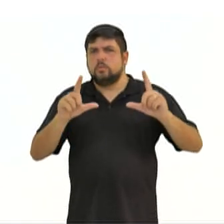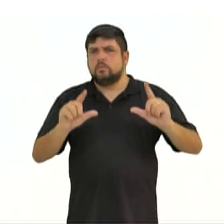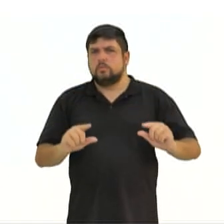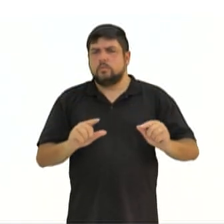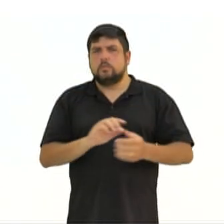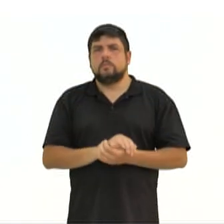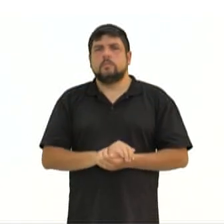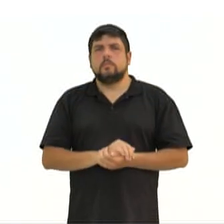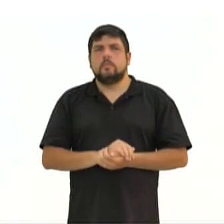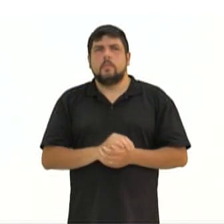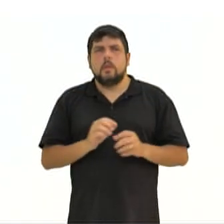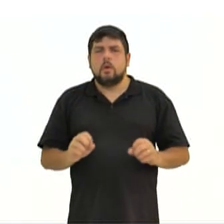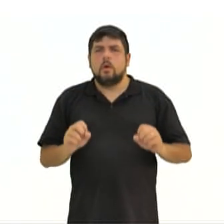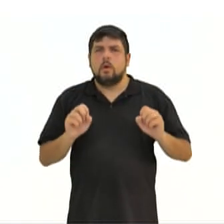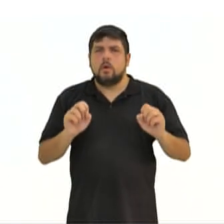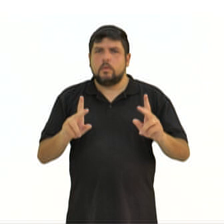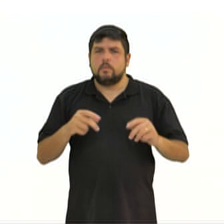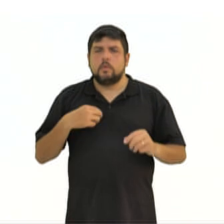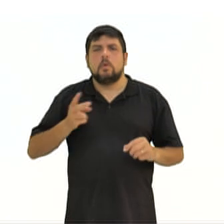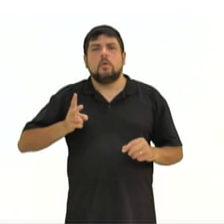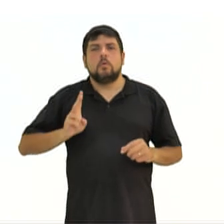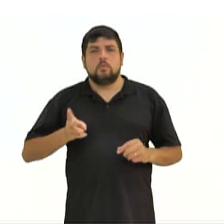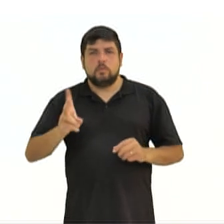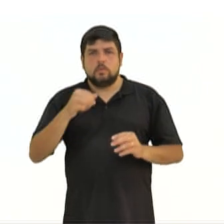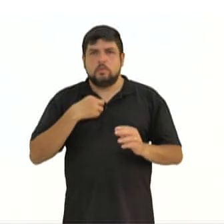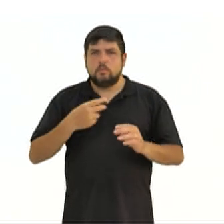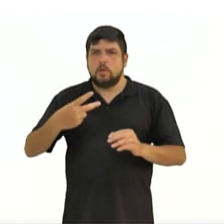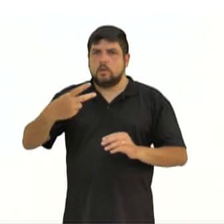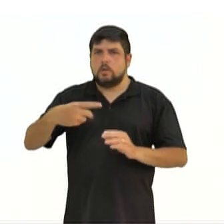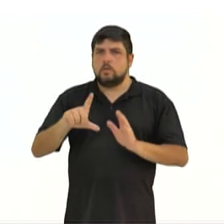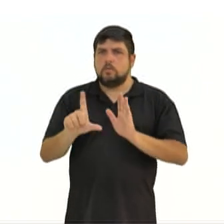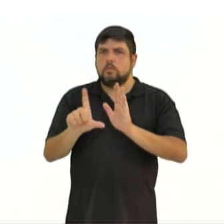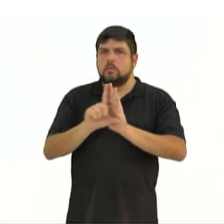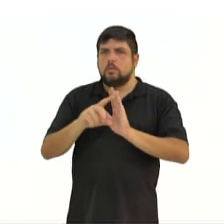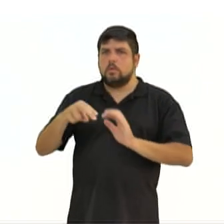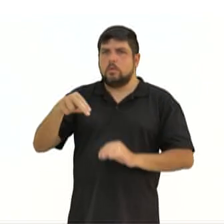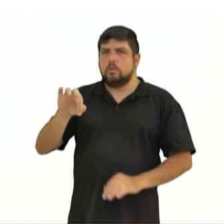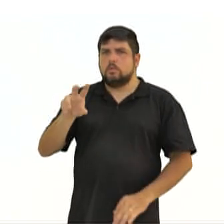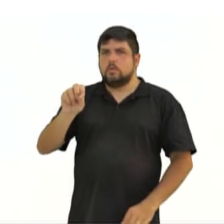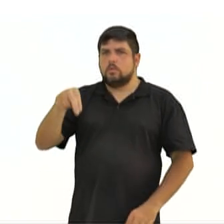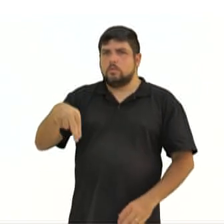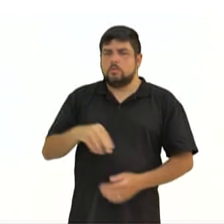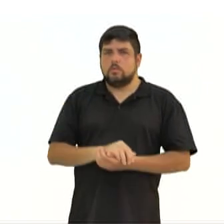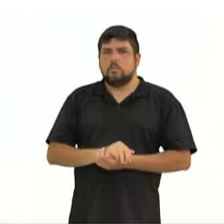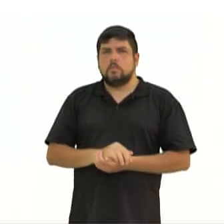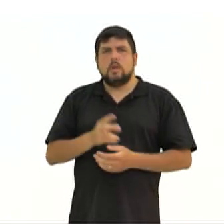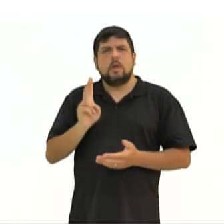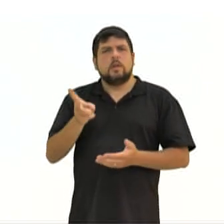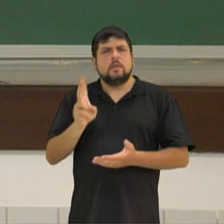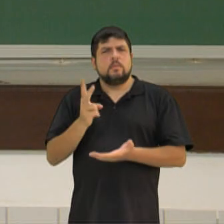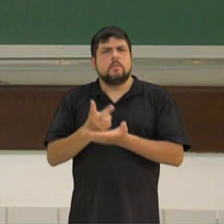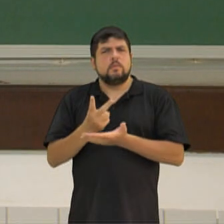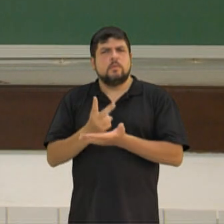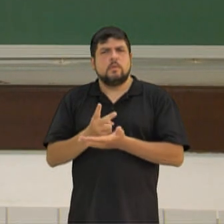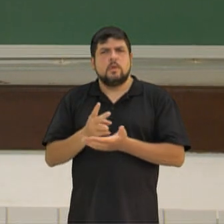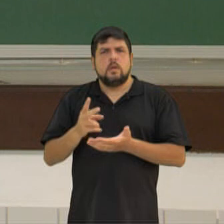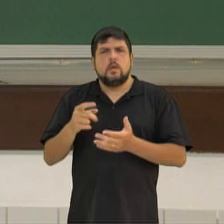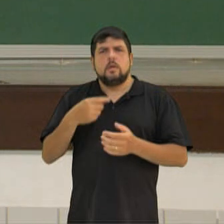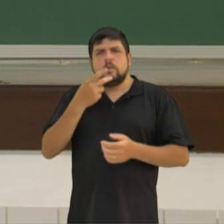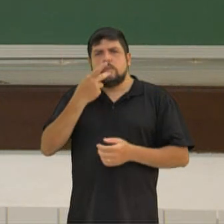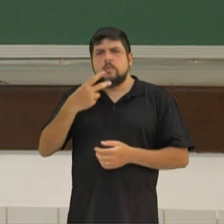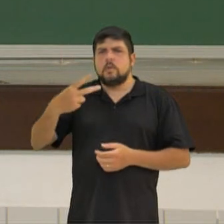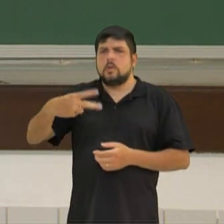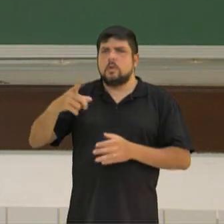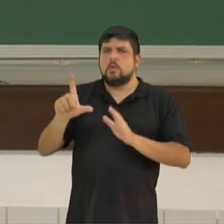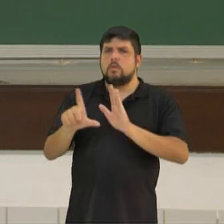aí, continuando ainda sobre a segunda lei de Newton, cada vez que a gente fala em segunda lei de Newton, tá? Vai pesquisar